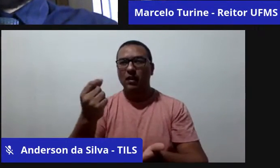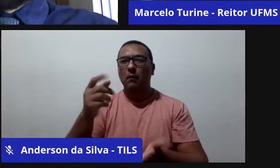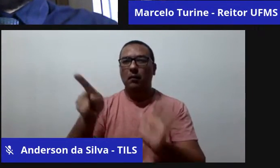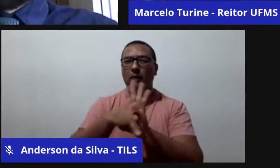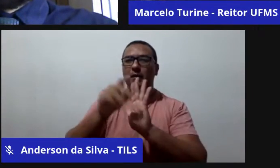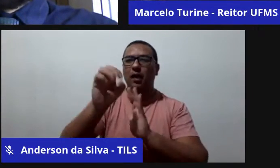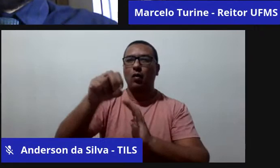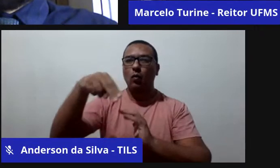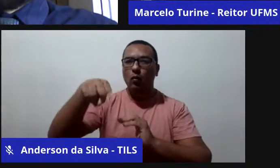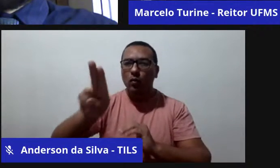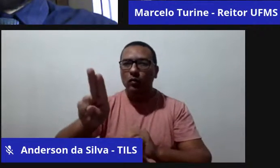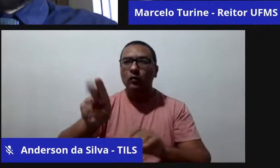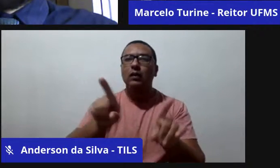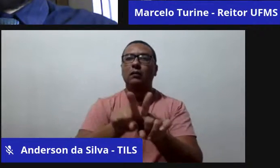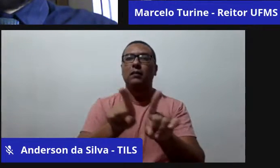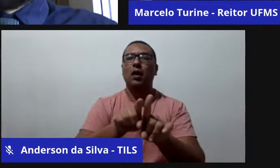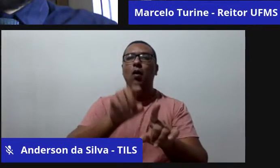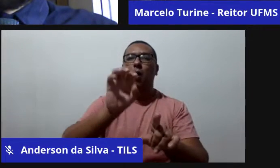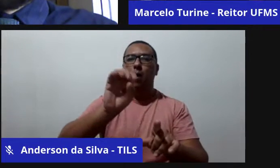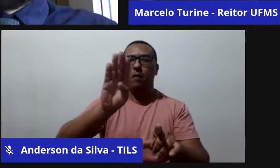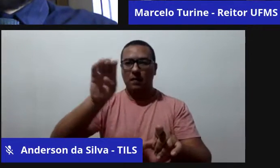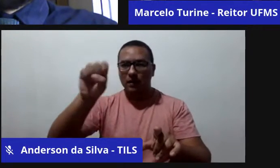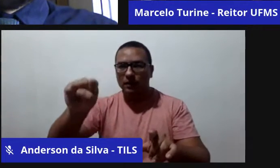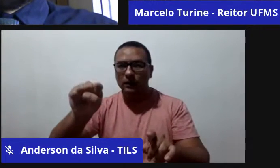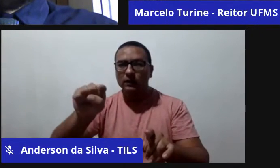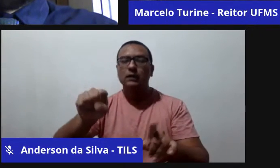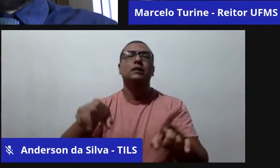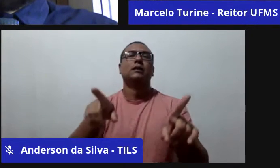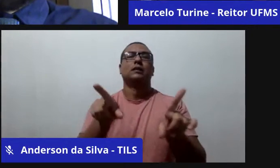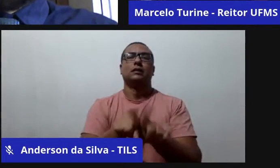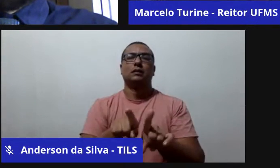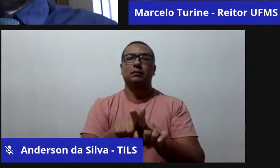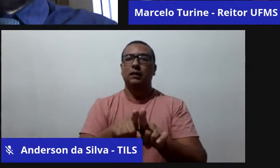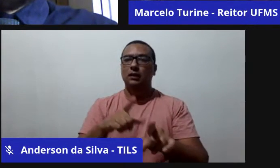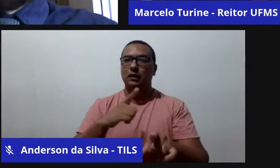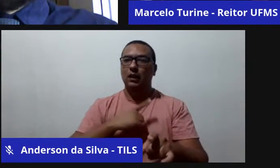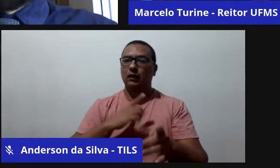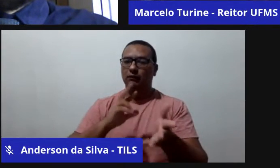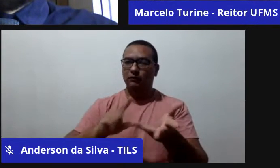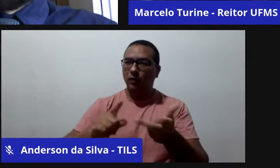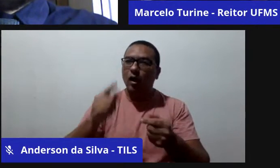Sustentável, das ODSs, que são grandes ferramentas para poder fortalecer